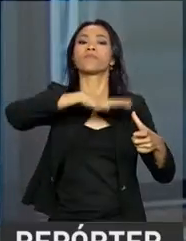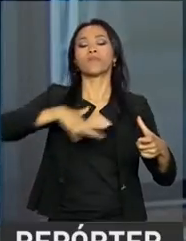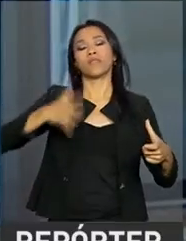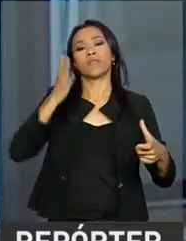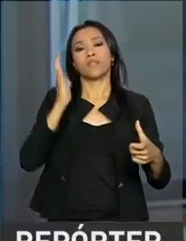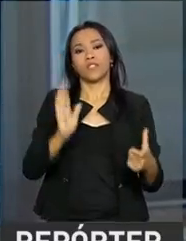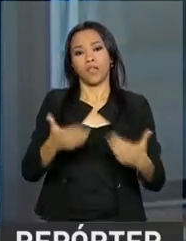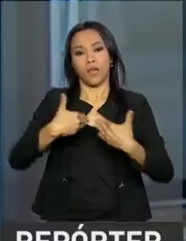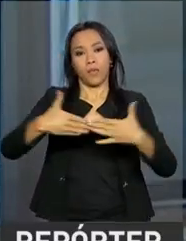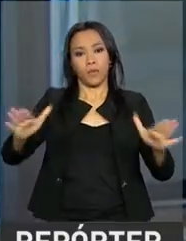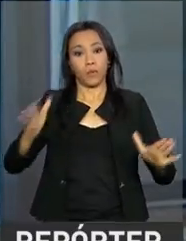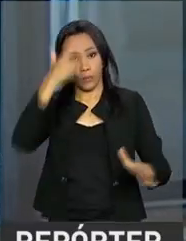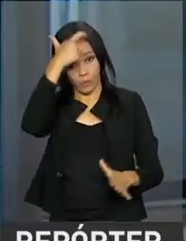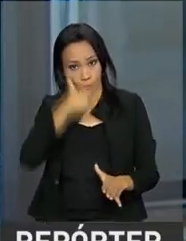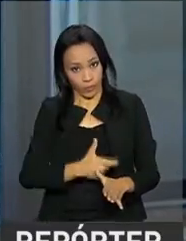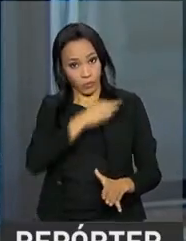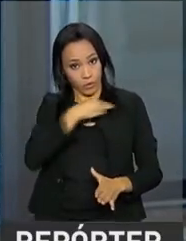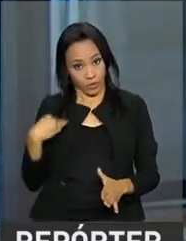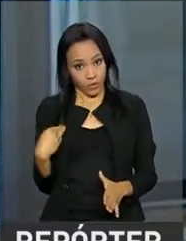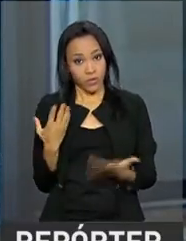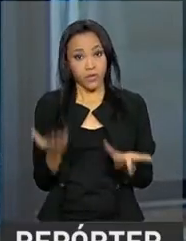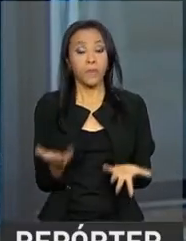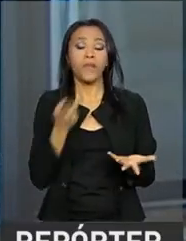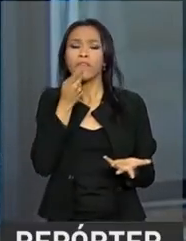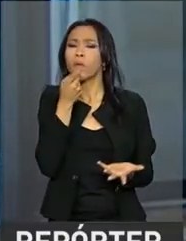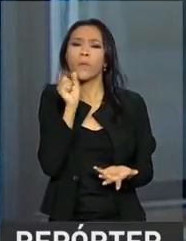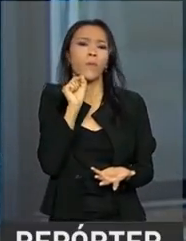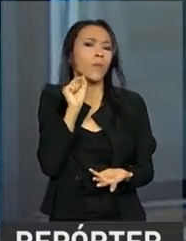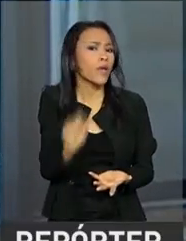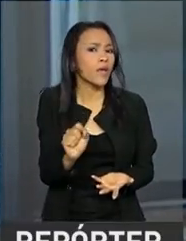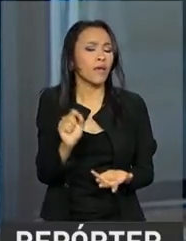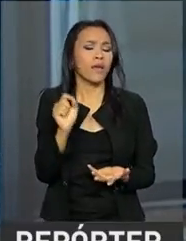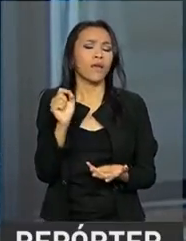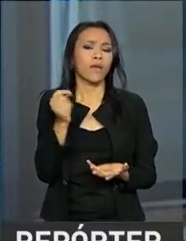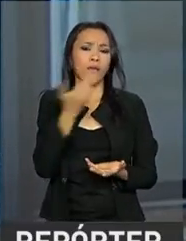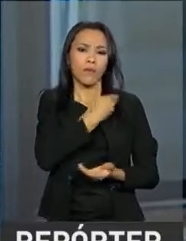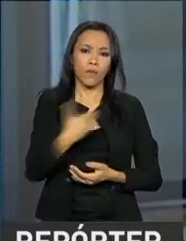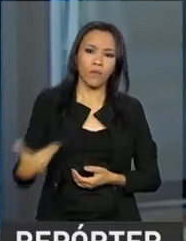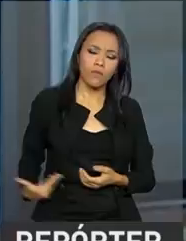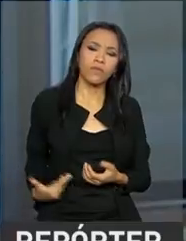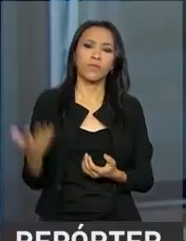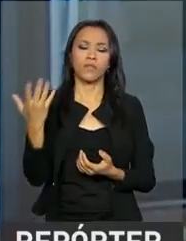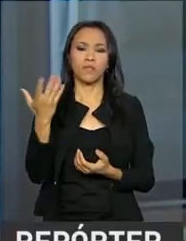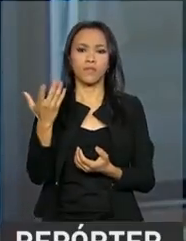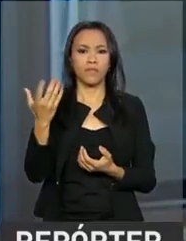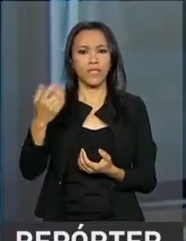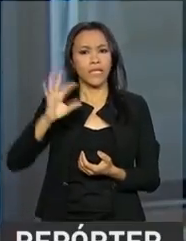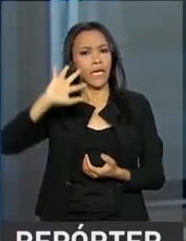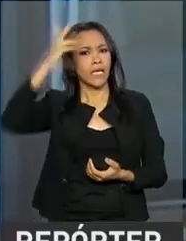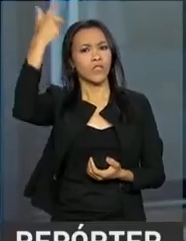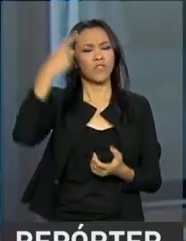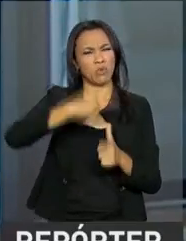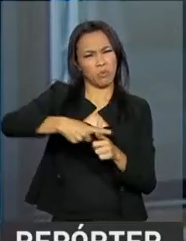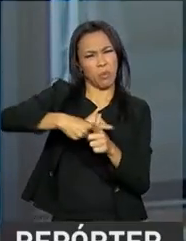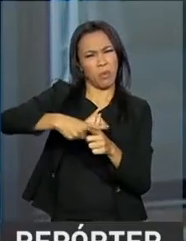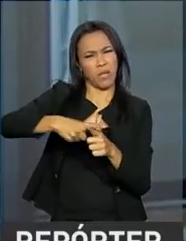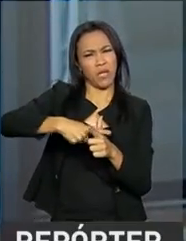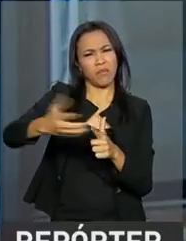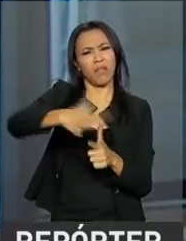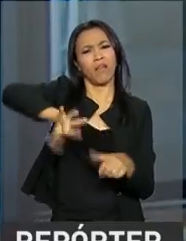participou da abertura E ele disse aí que o governo a atacou vem atacando as principais causas da crise